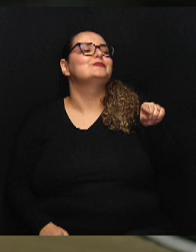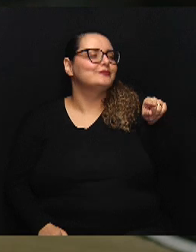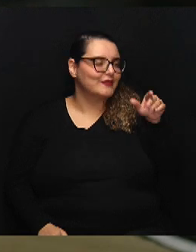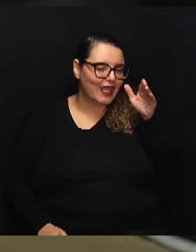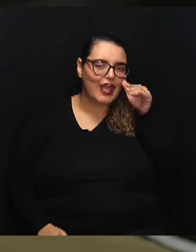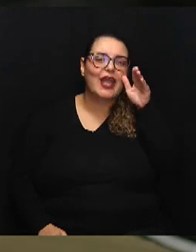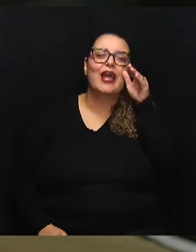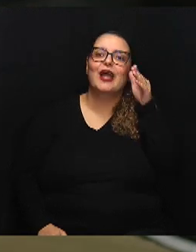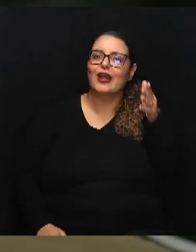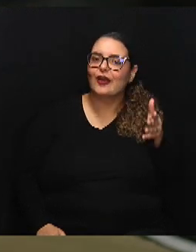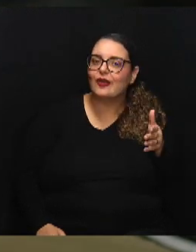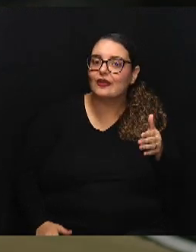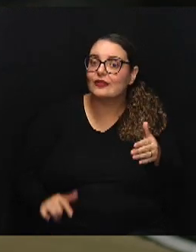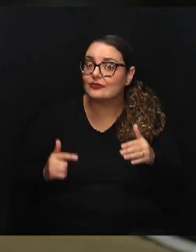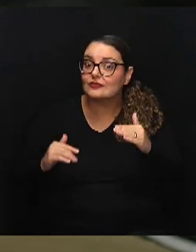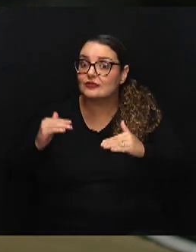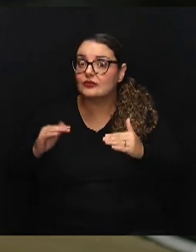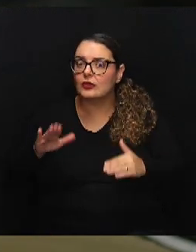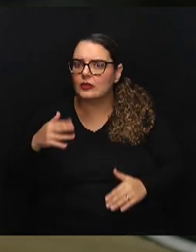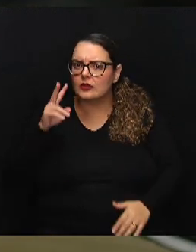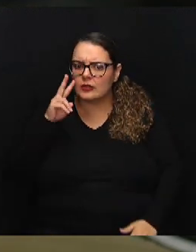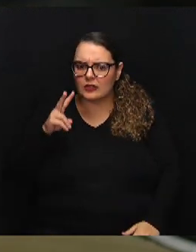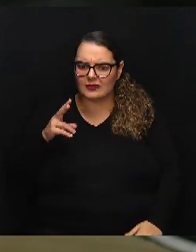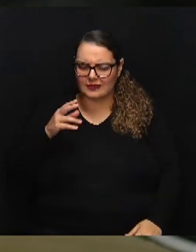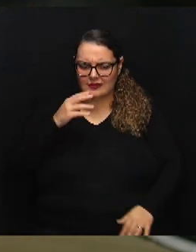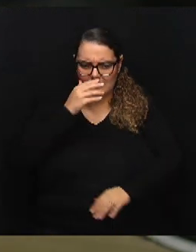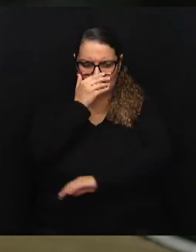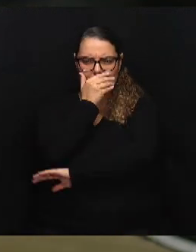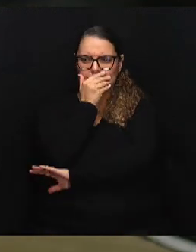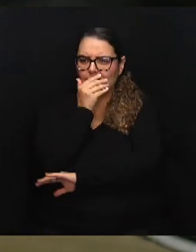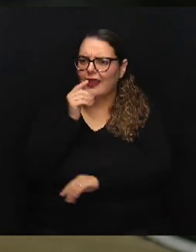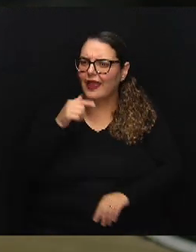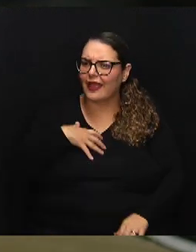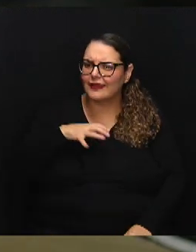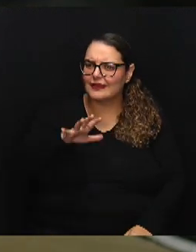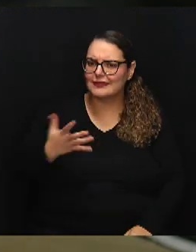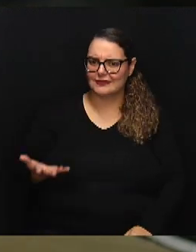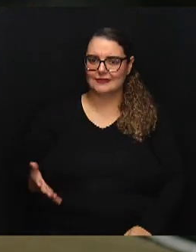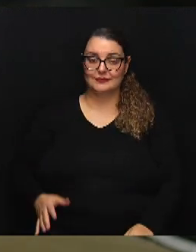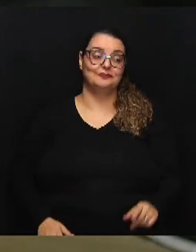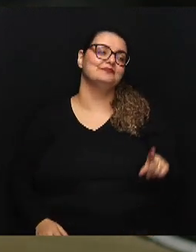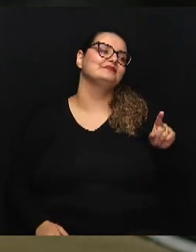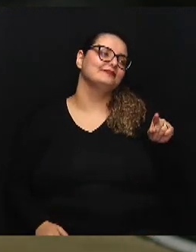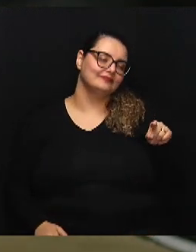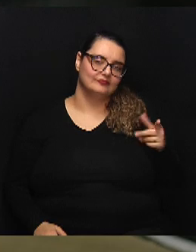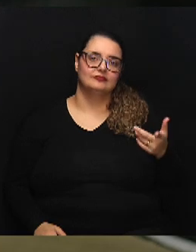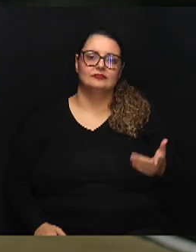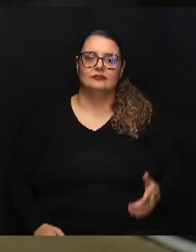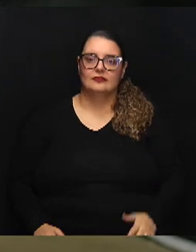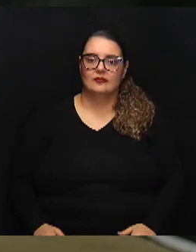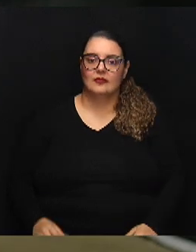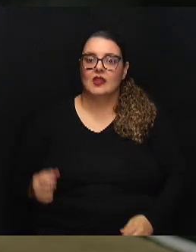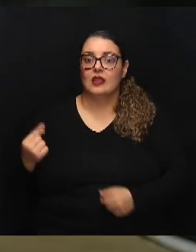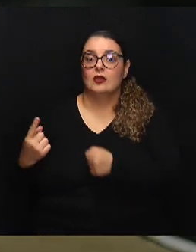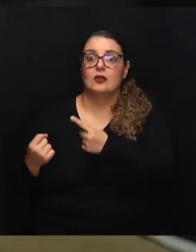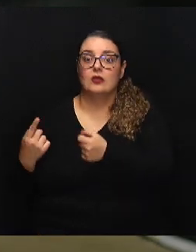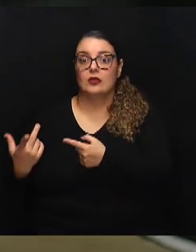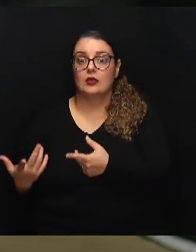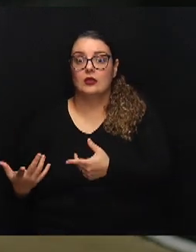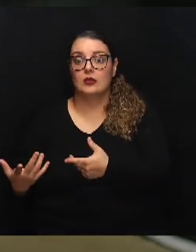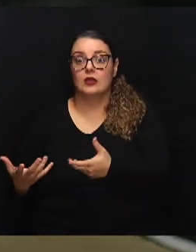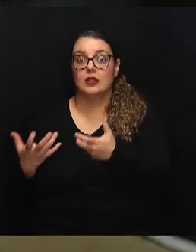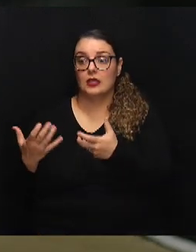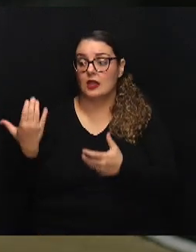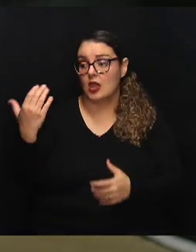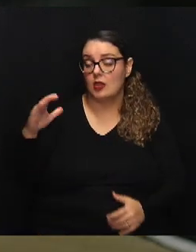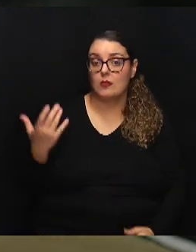tem um isso. equilíbrio. Eu quando vi isso, eu falei, não, mas será que é mesmo? Pois é. Né? Então, enquanto uns querem